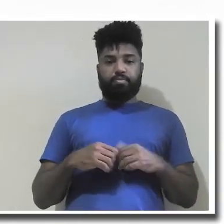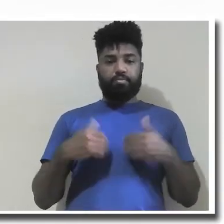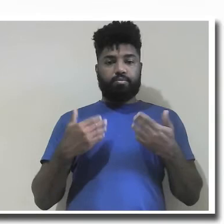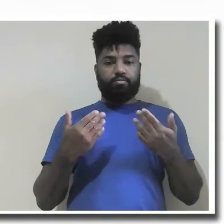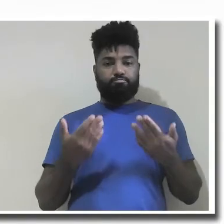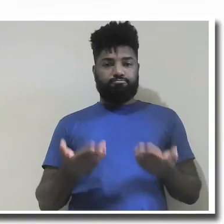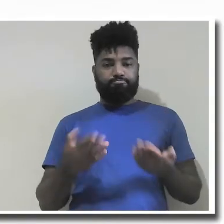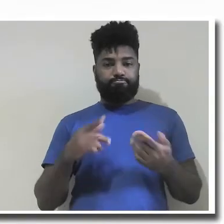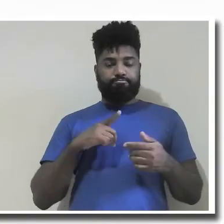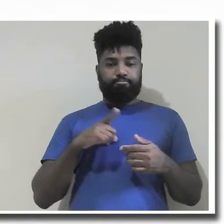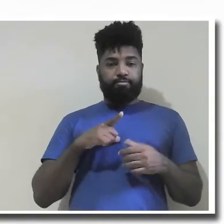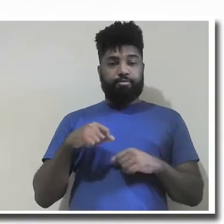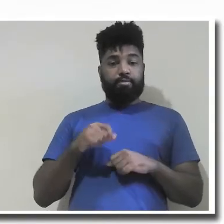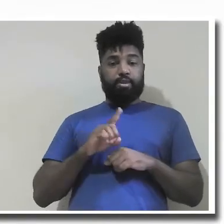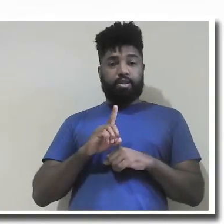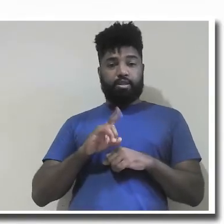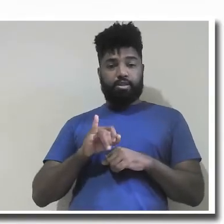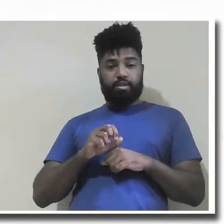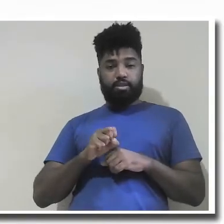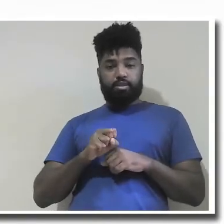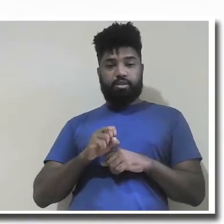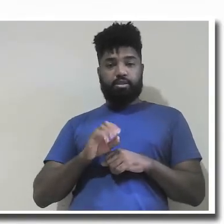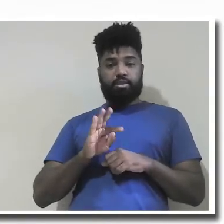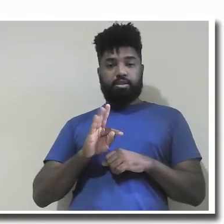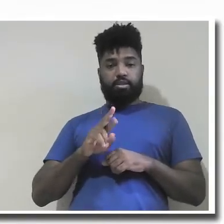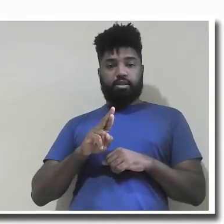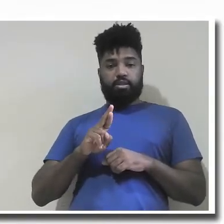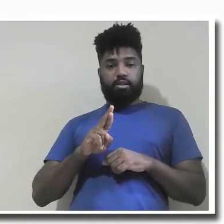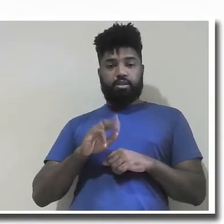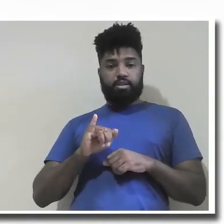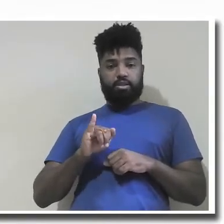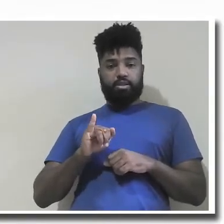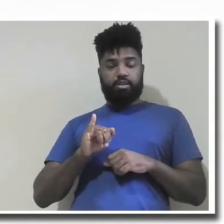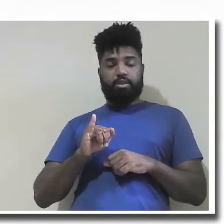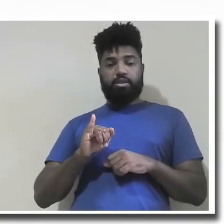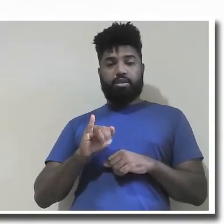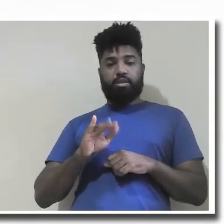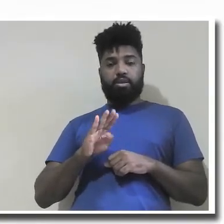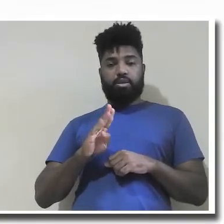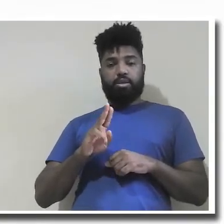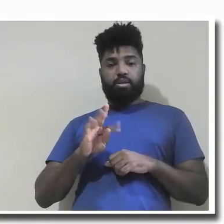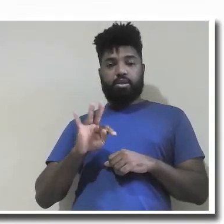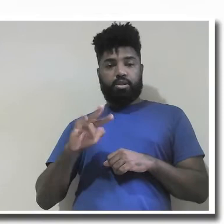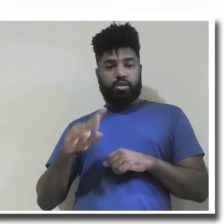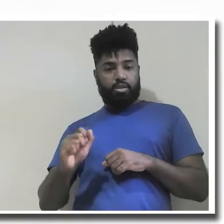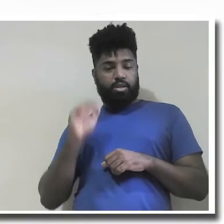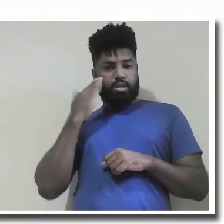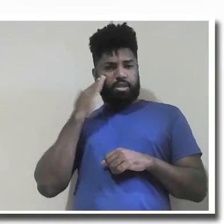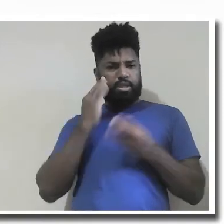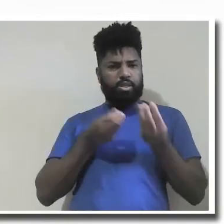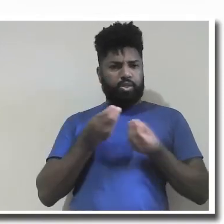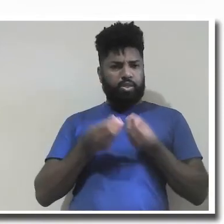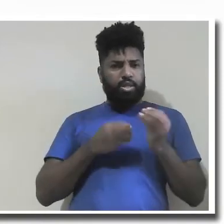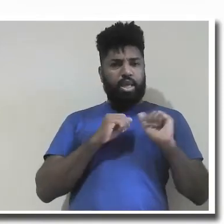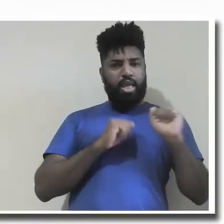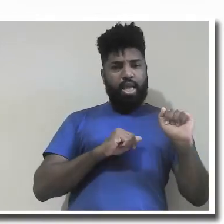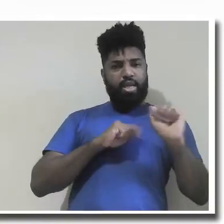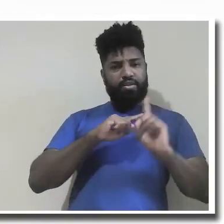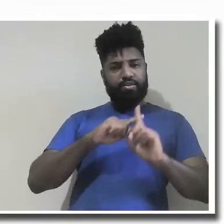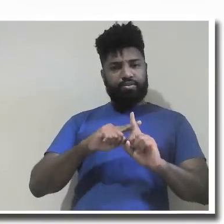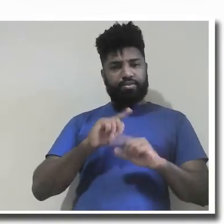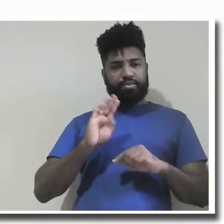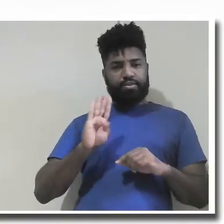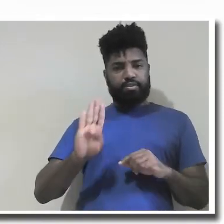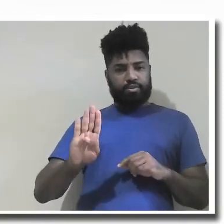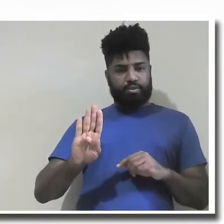Então, a distributiva podemos entendê-la aqui nessa primeira expressão como A vezes B